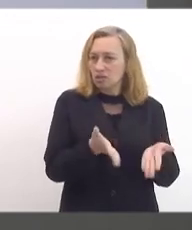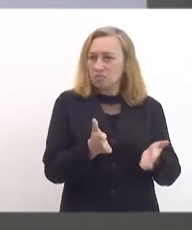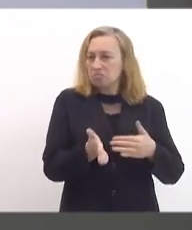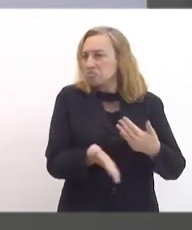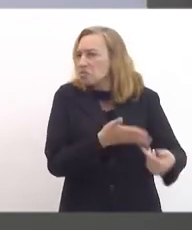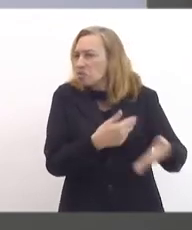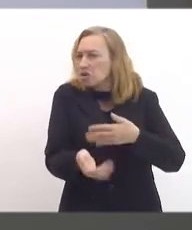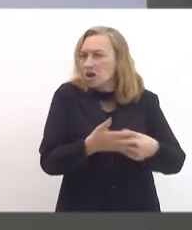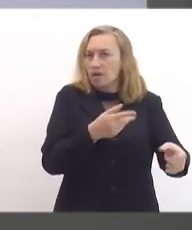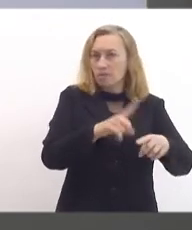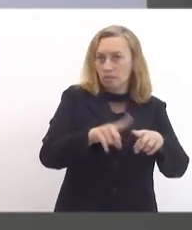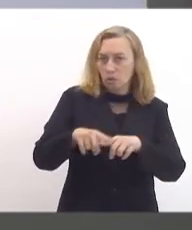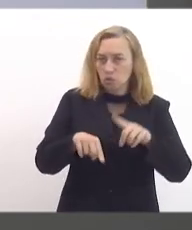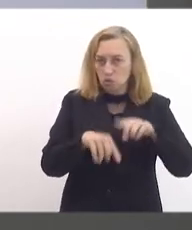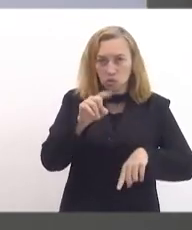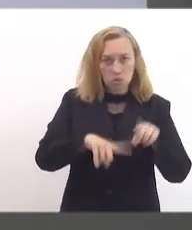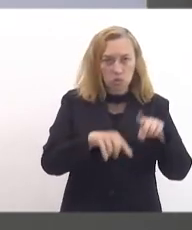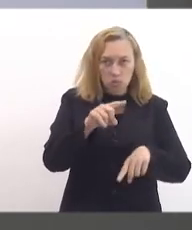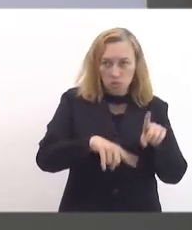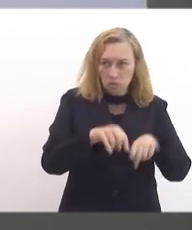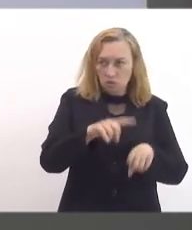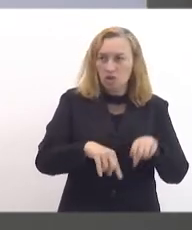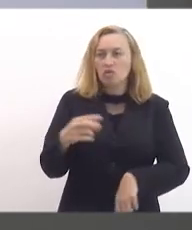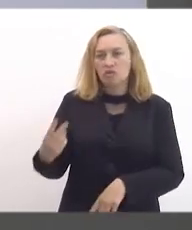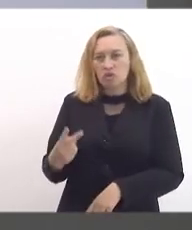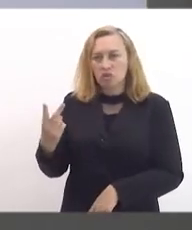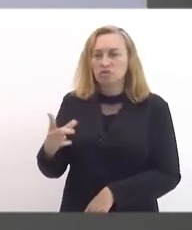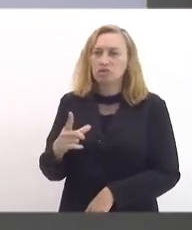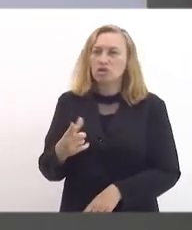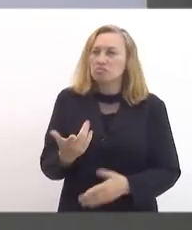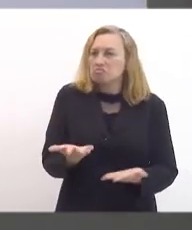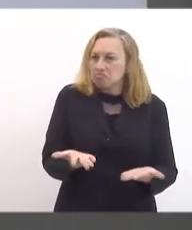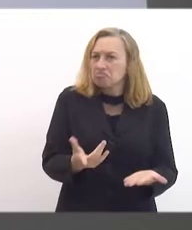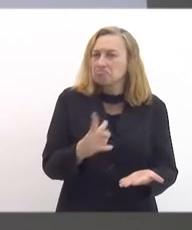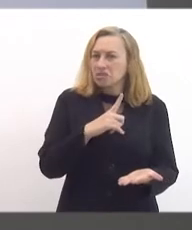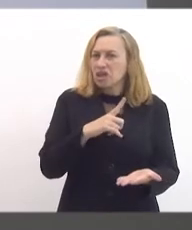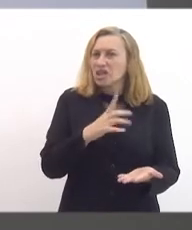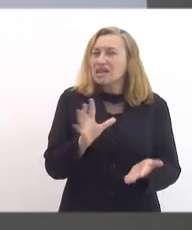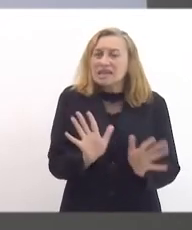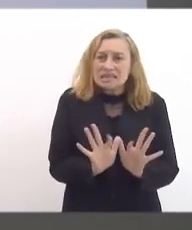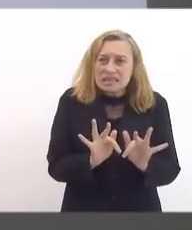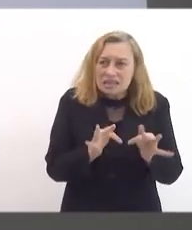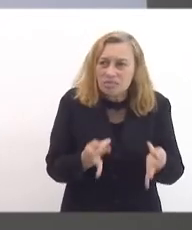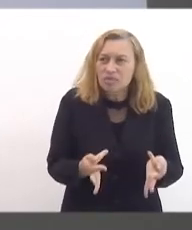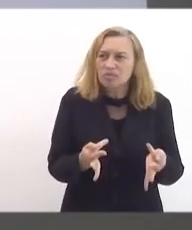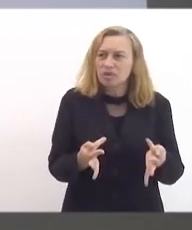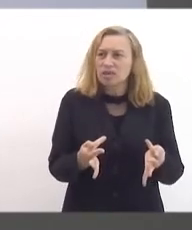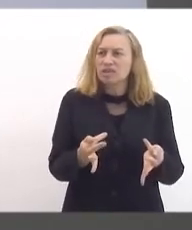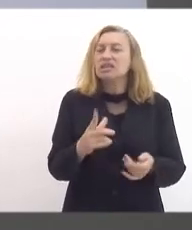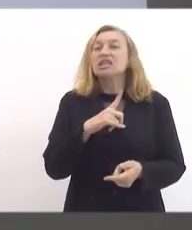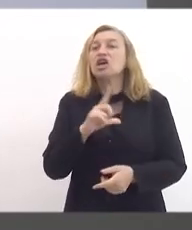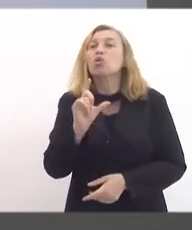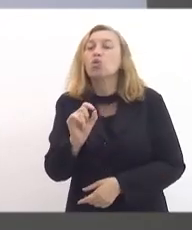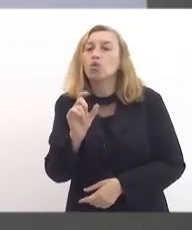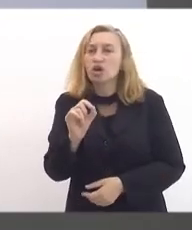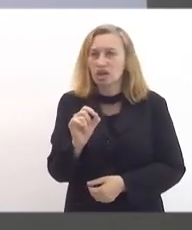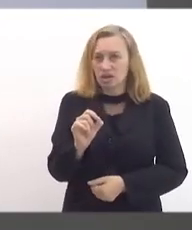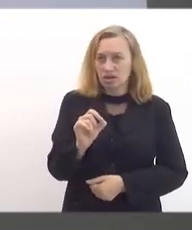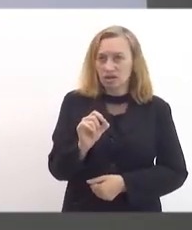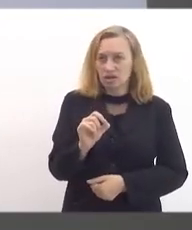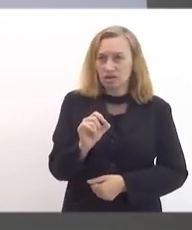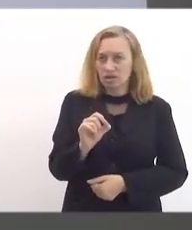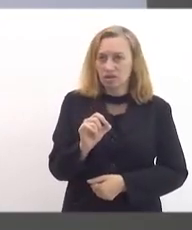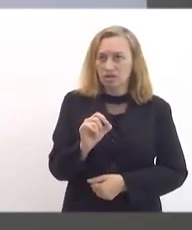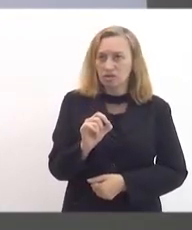produto ele vale para qualquer mercadoria simplesmente em função de ter o que um regime